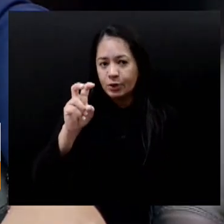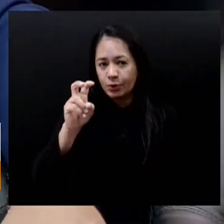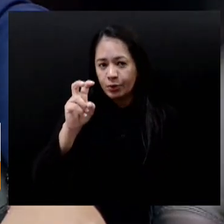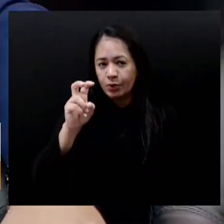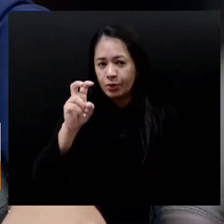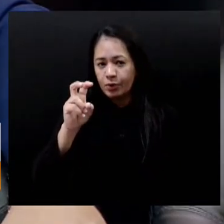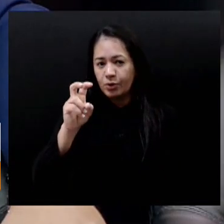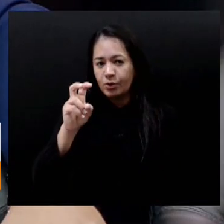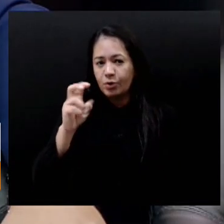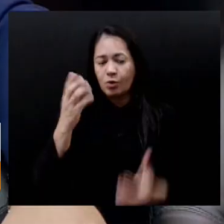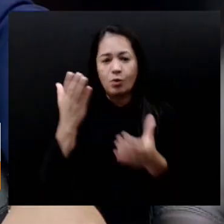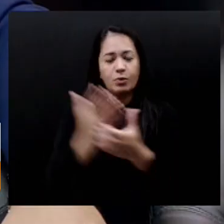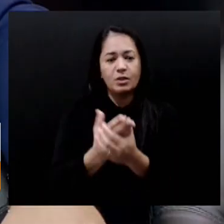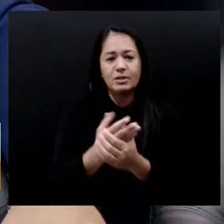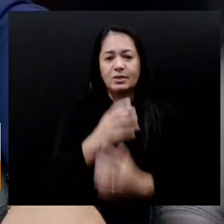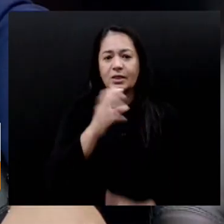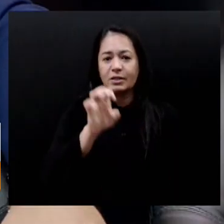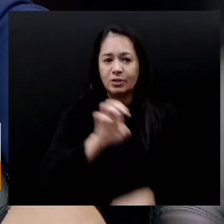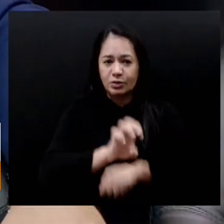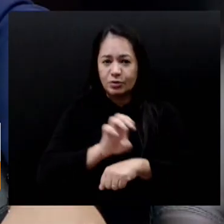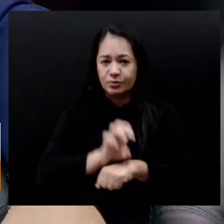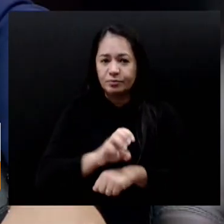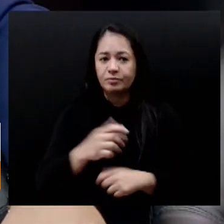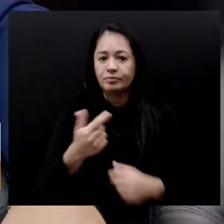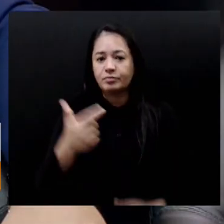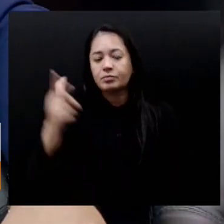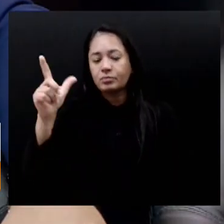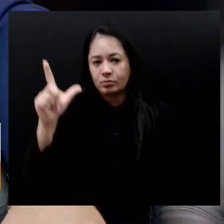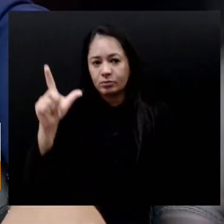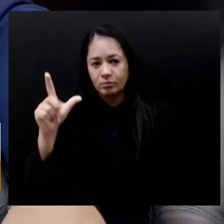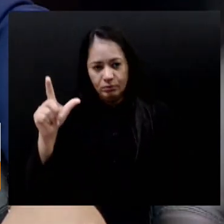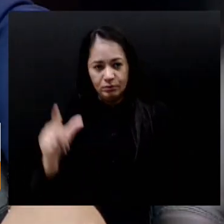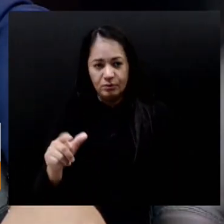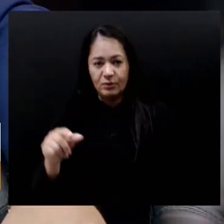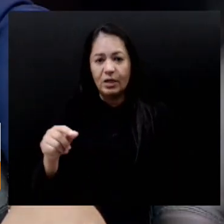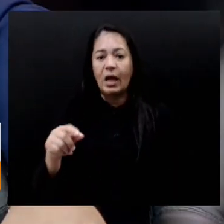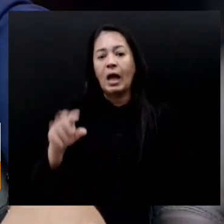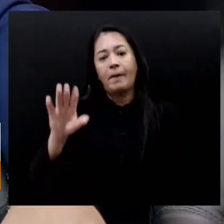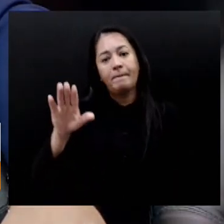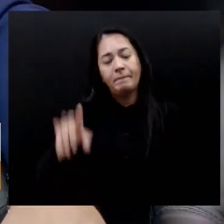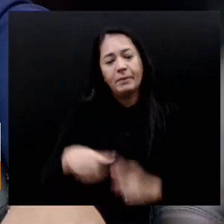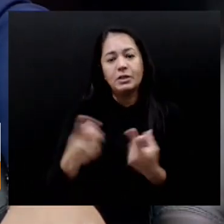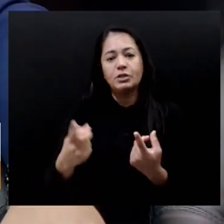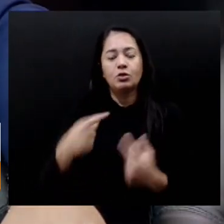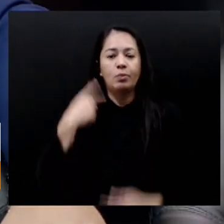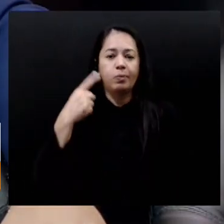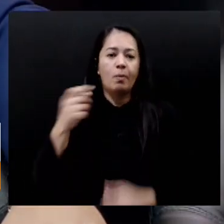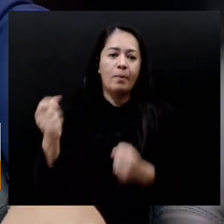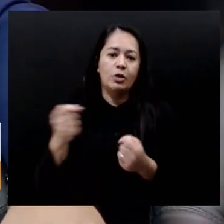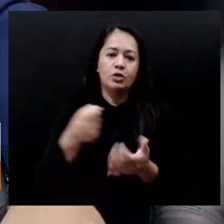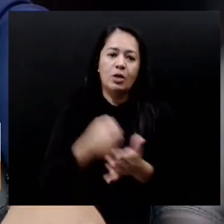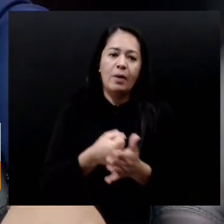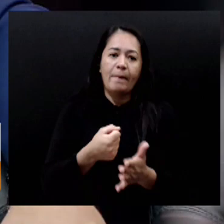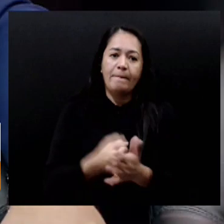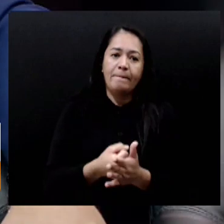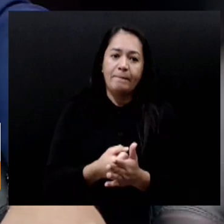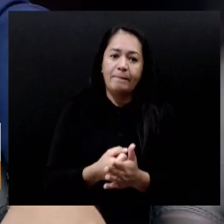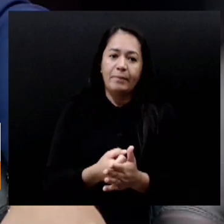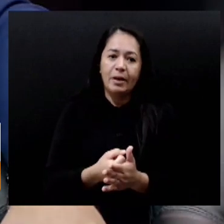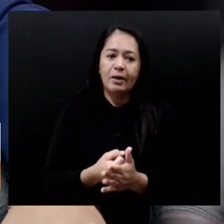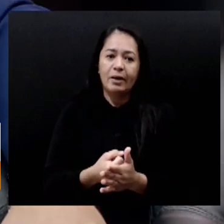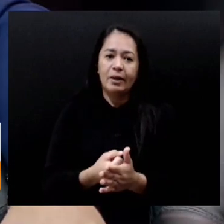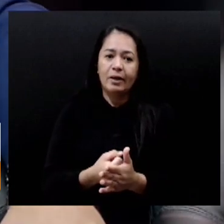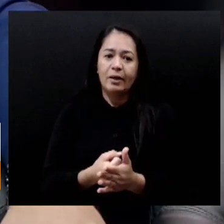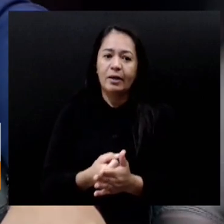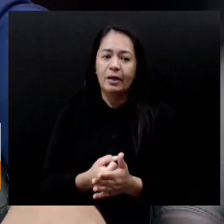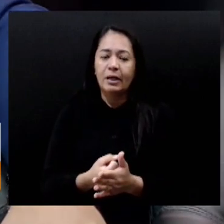mas é uma segunda unidade para anuidade para aquele estado. E às vezes uma anuidade em torno de R$1.000 não justifica por 5 processos, né? Acima de